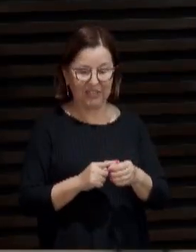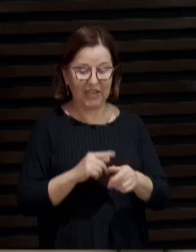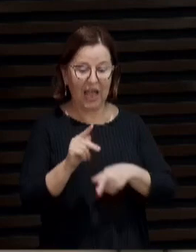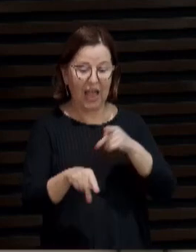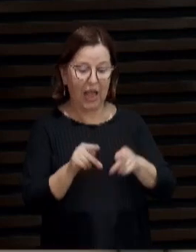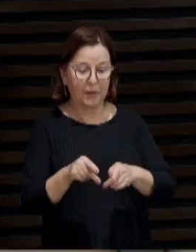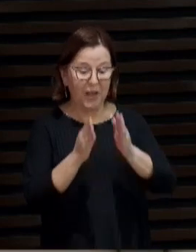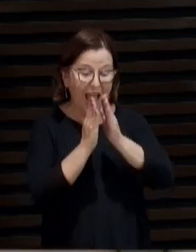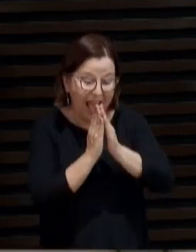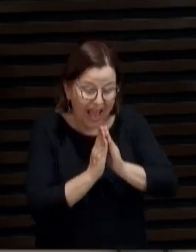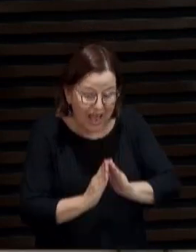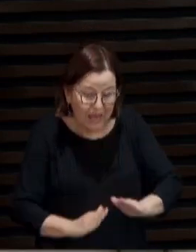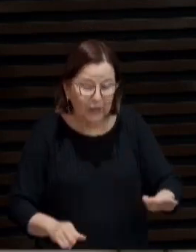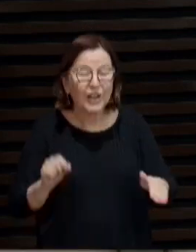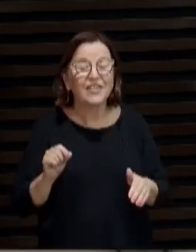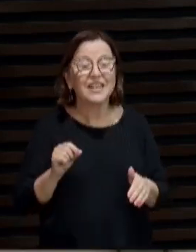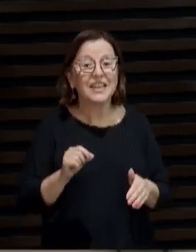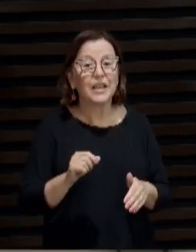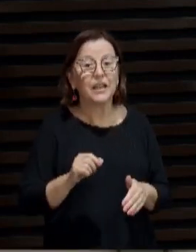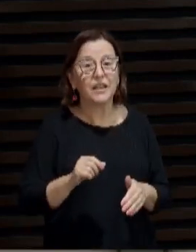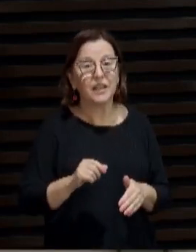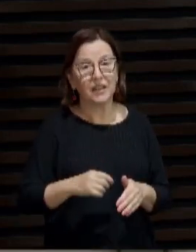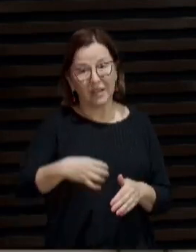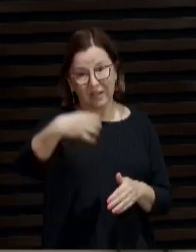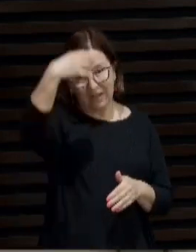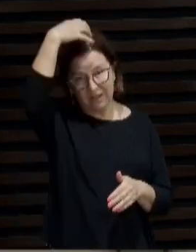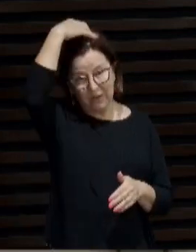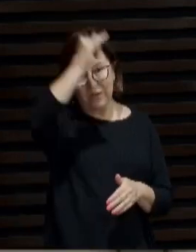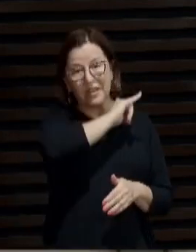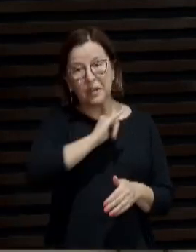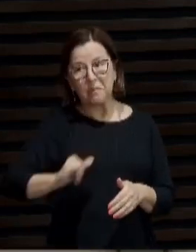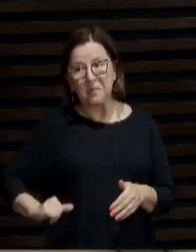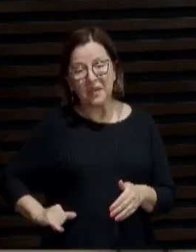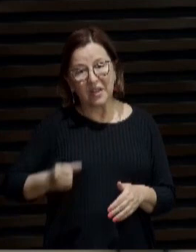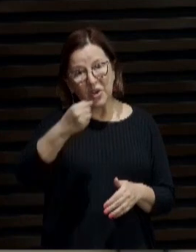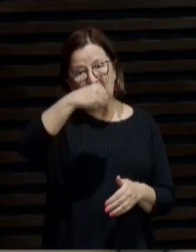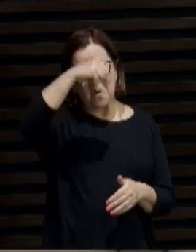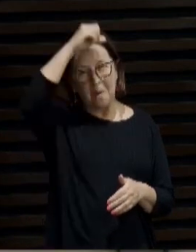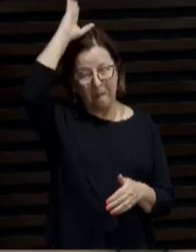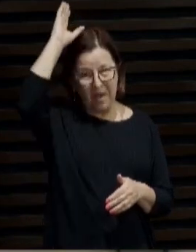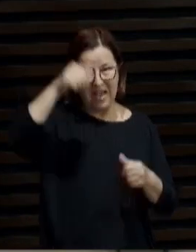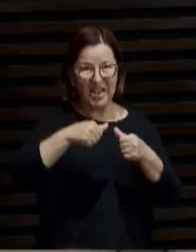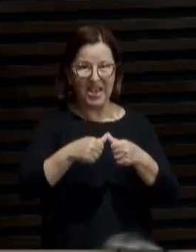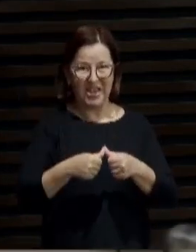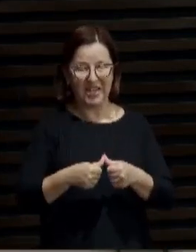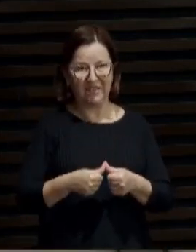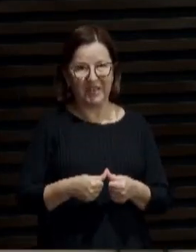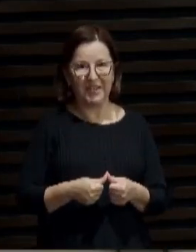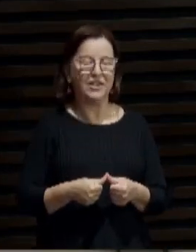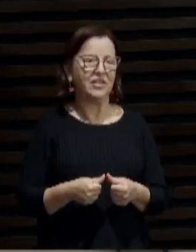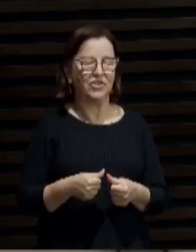Menor. Naquela cidade, o imperador romano era adorado como se fosse um Deus. Porém, os cristãos de